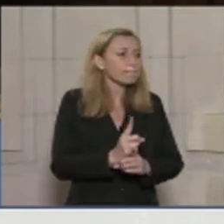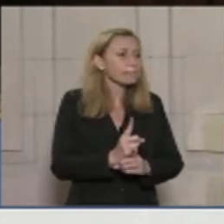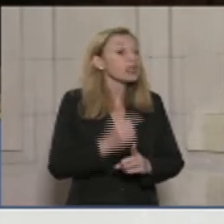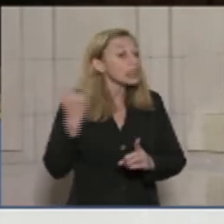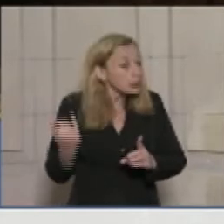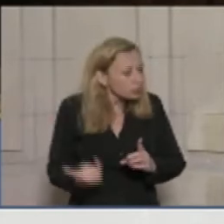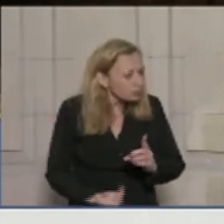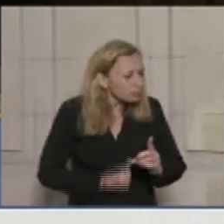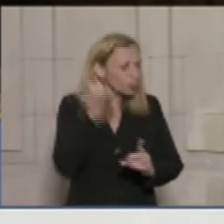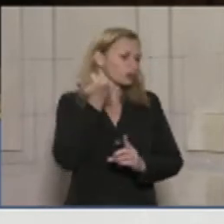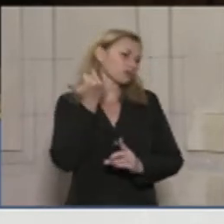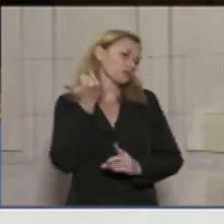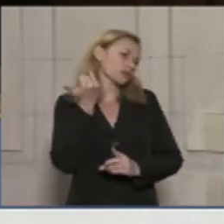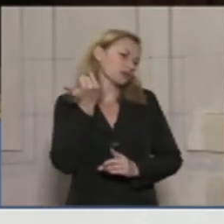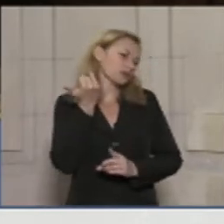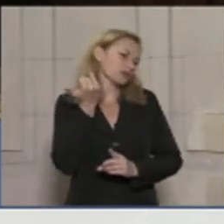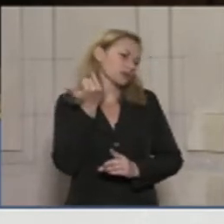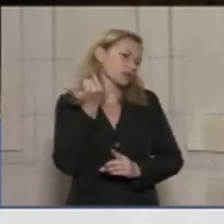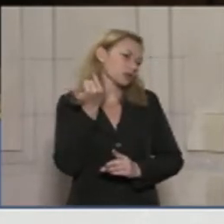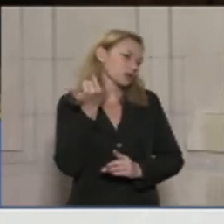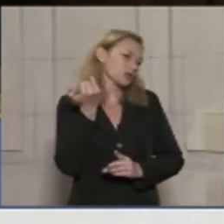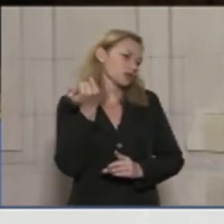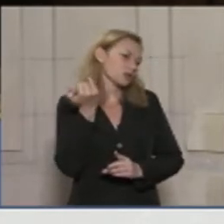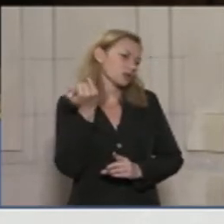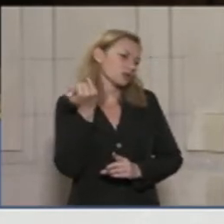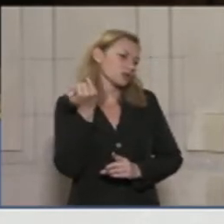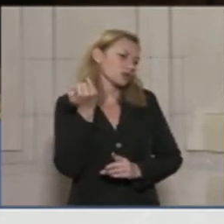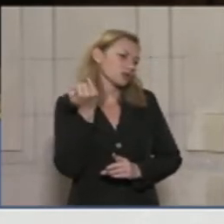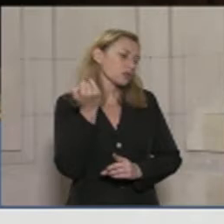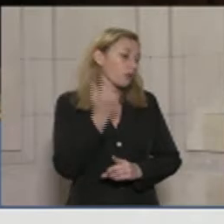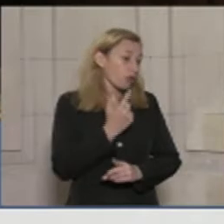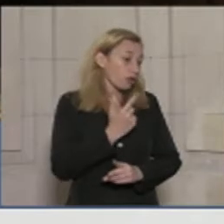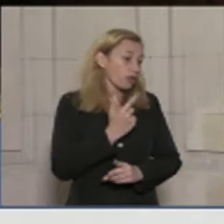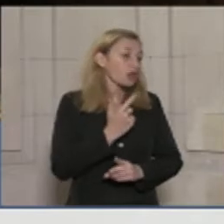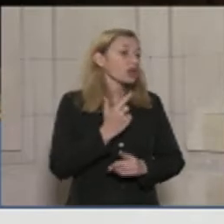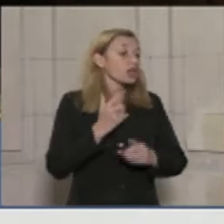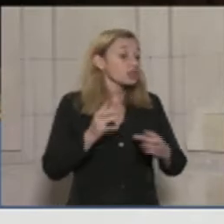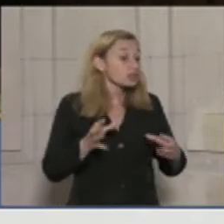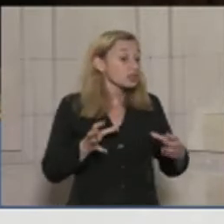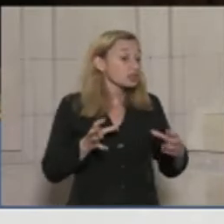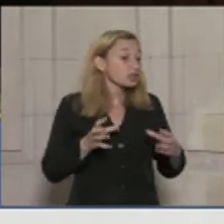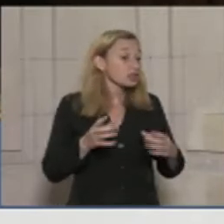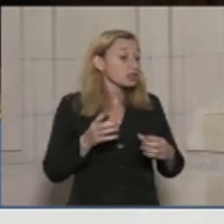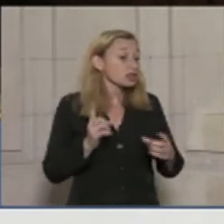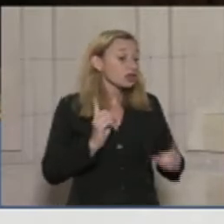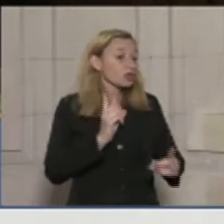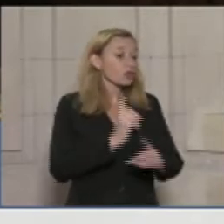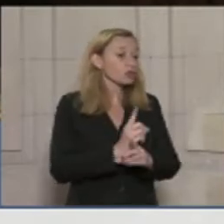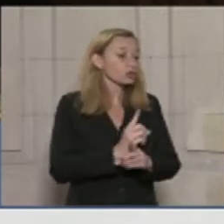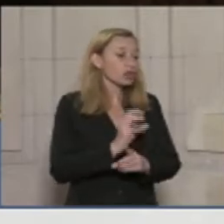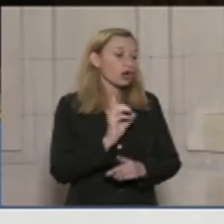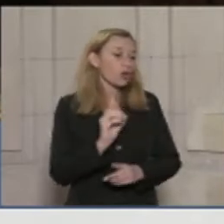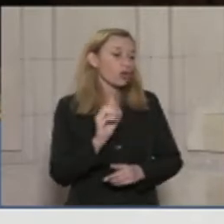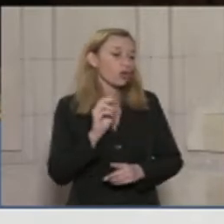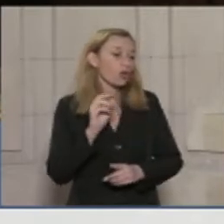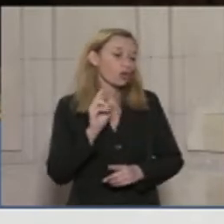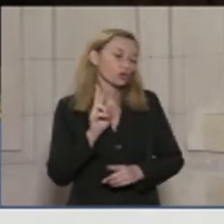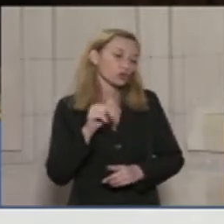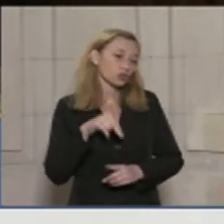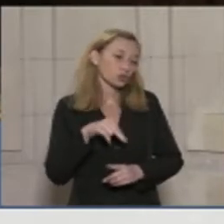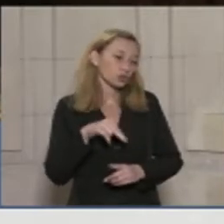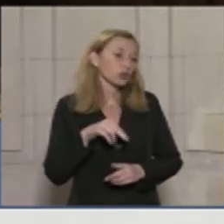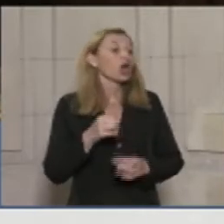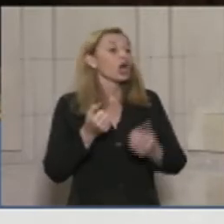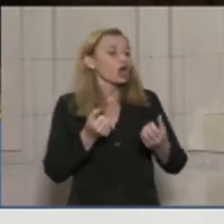tão importante quanto é esse encontro da Comissão da ONU. Eu pude representar a